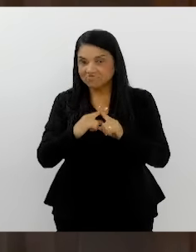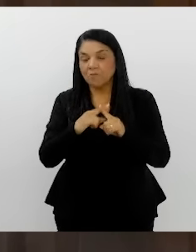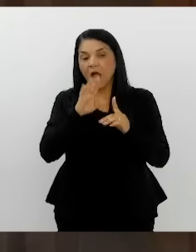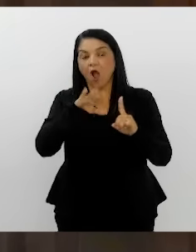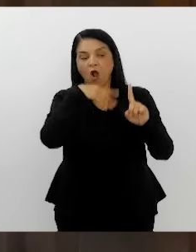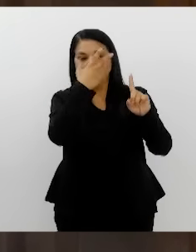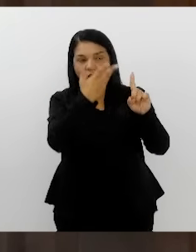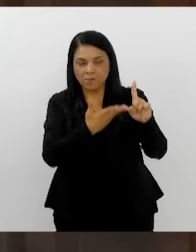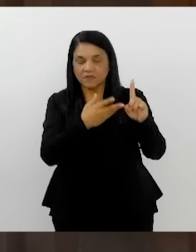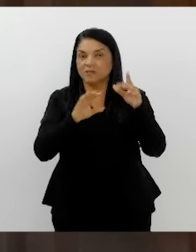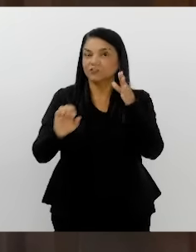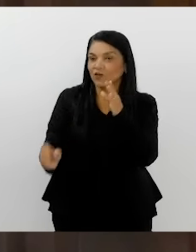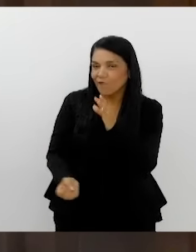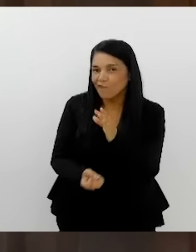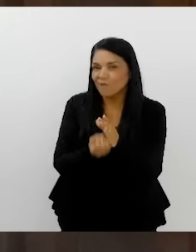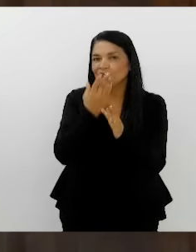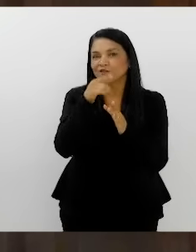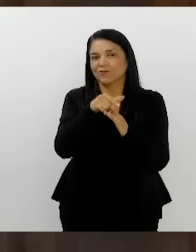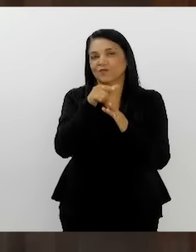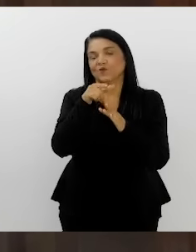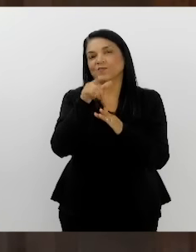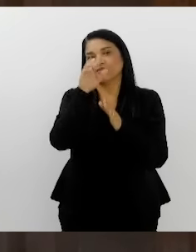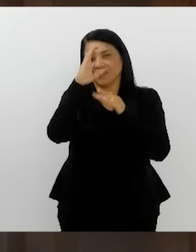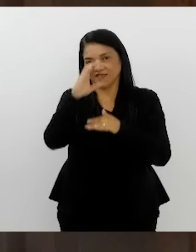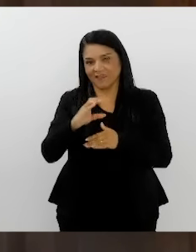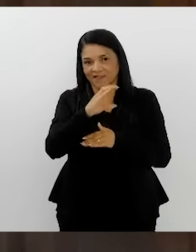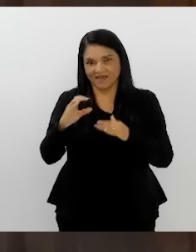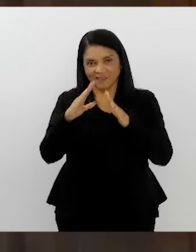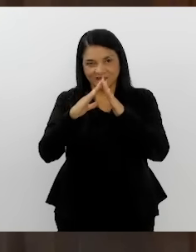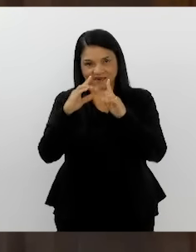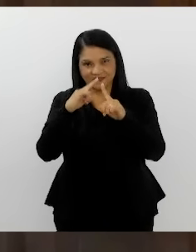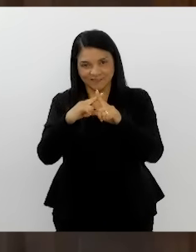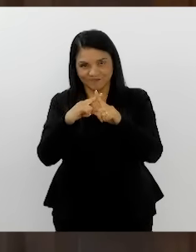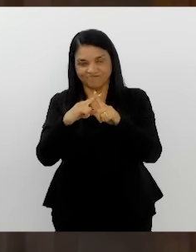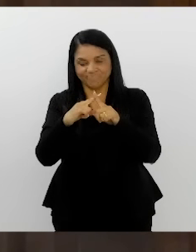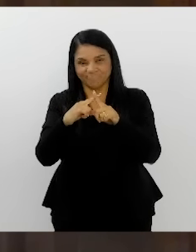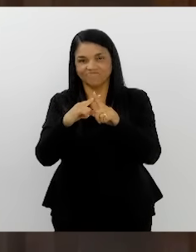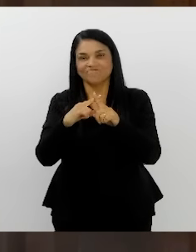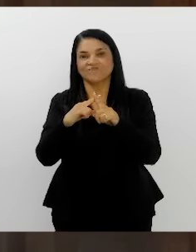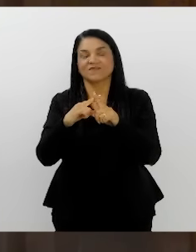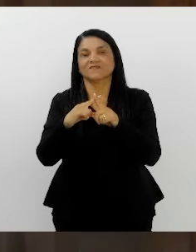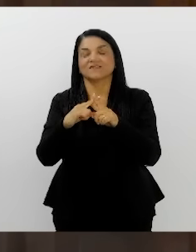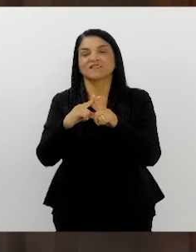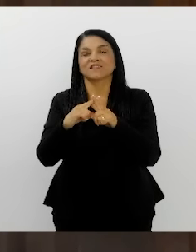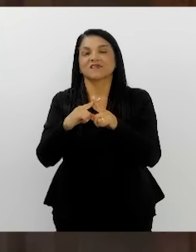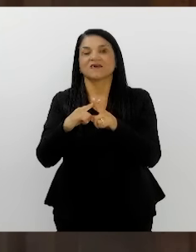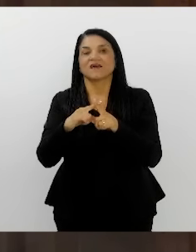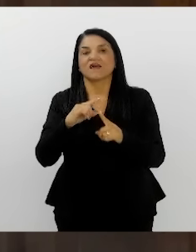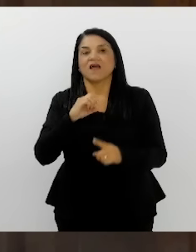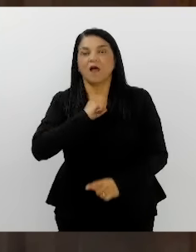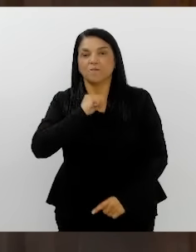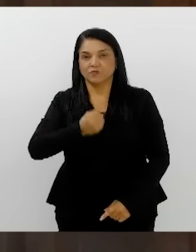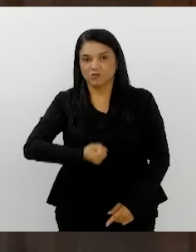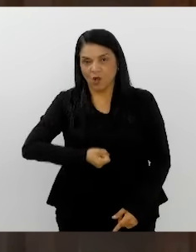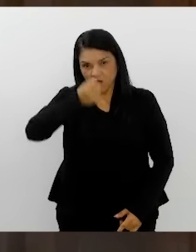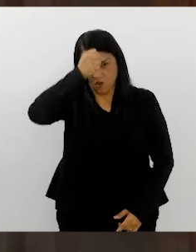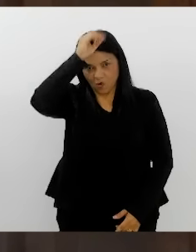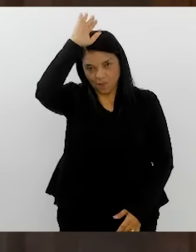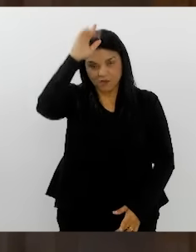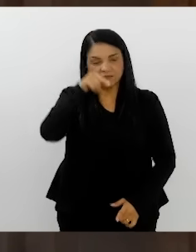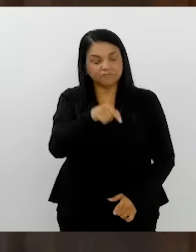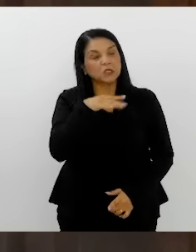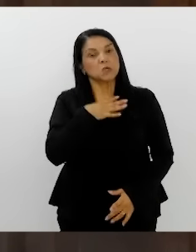um fundador da Igreja Católica Apostólica Romana. Vê-se na atitude dele um reconhecimento